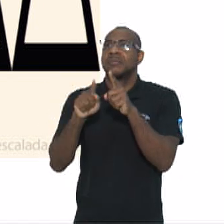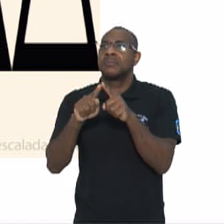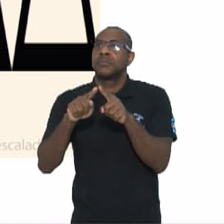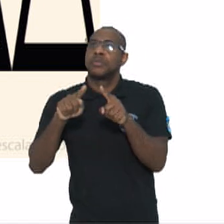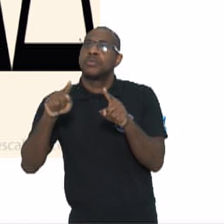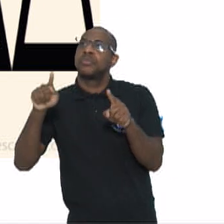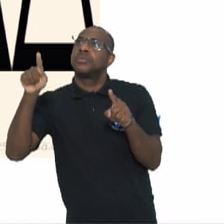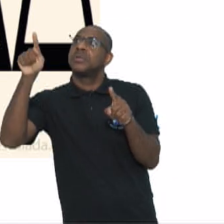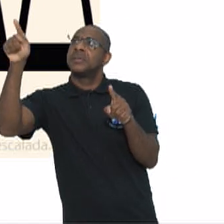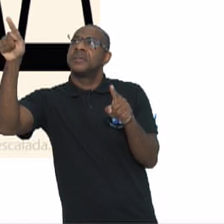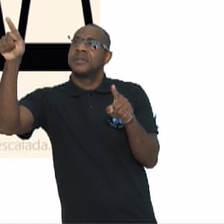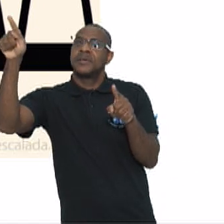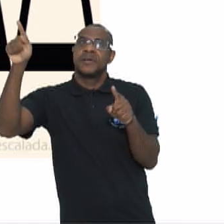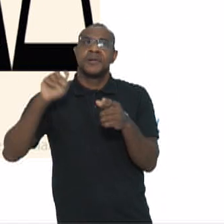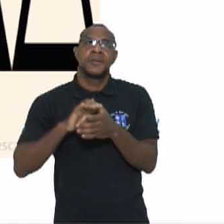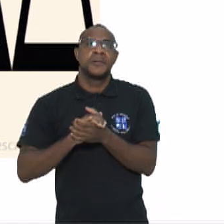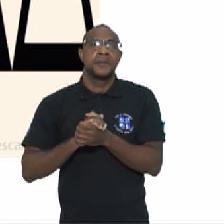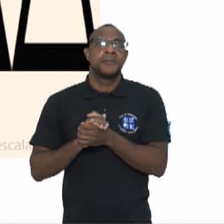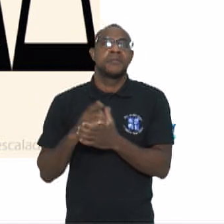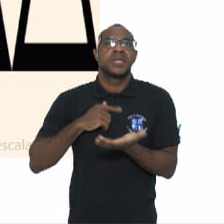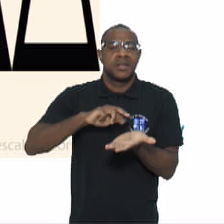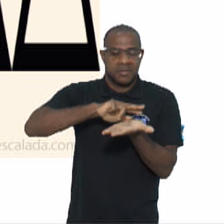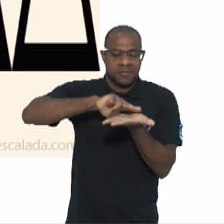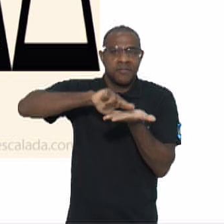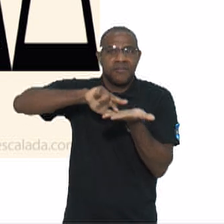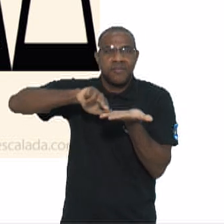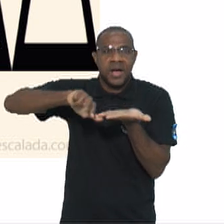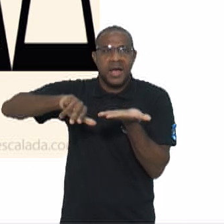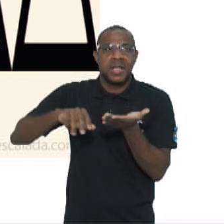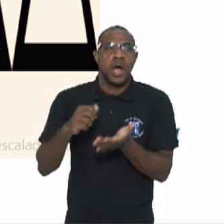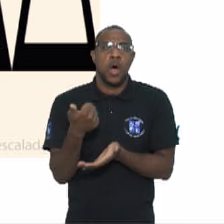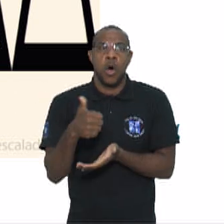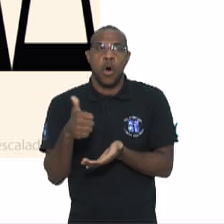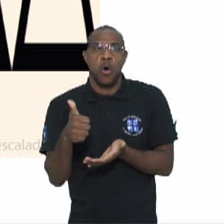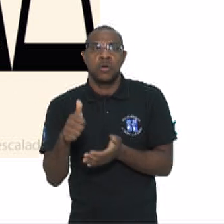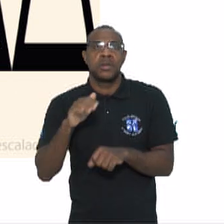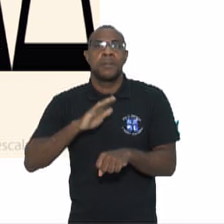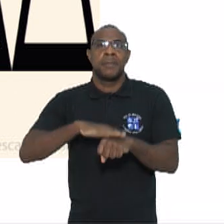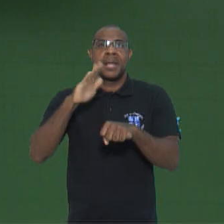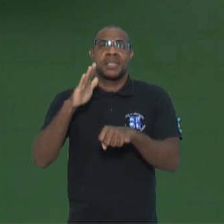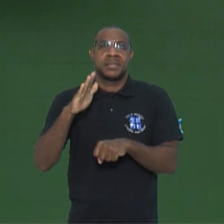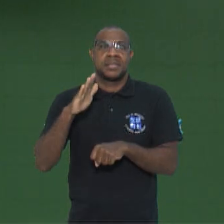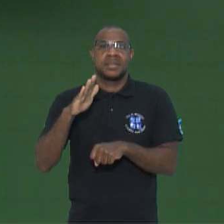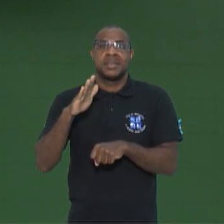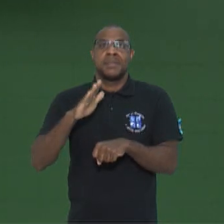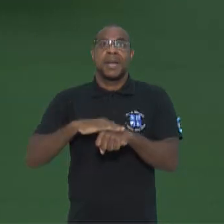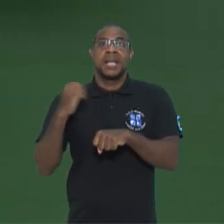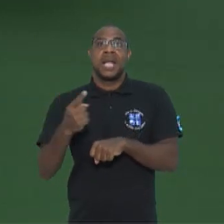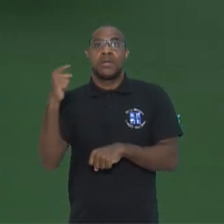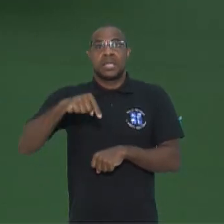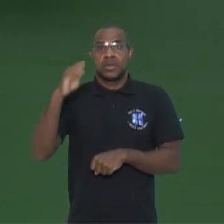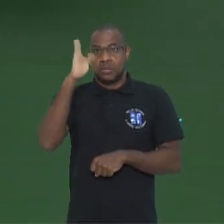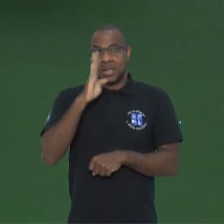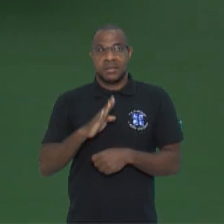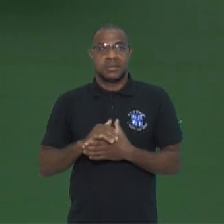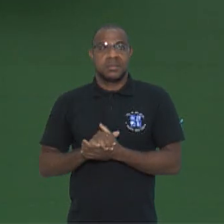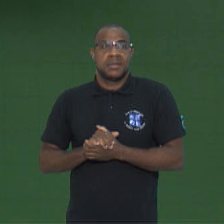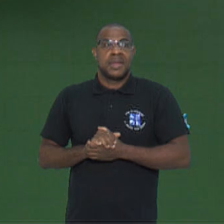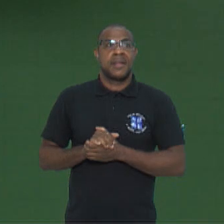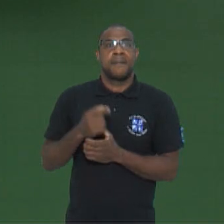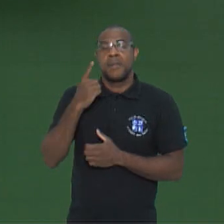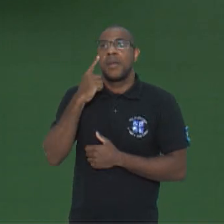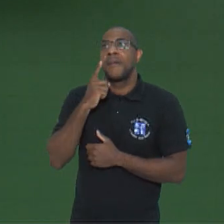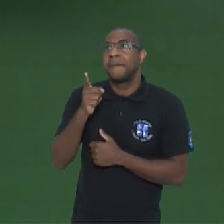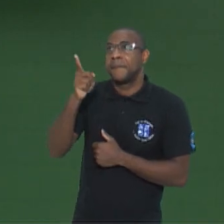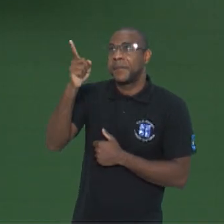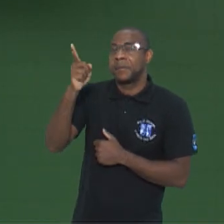temos várias montanhas que seriam as 11 montanhas mais altas do Brasil. Depois você pode pesquisar cada uma